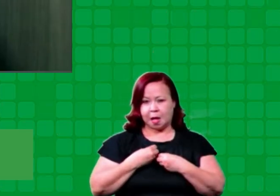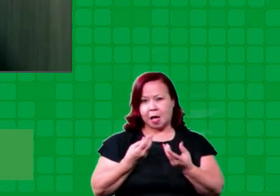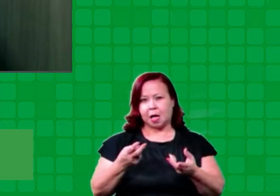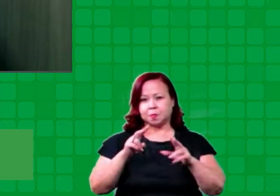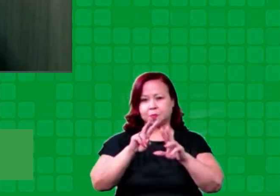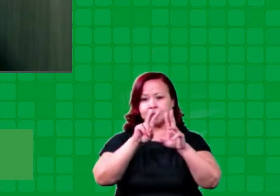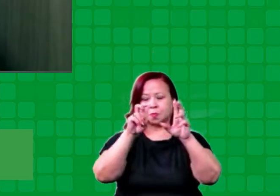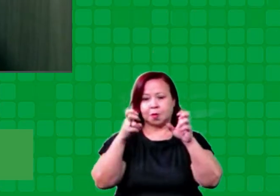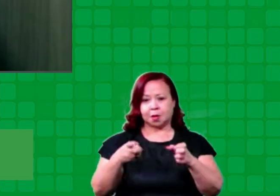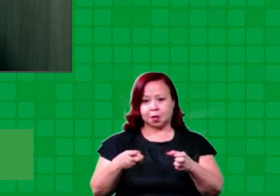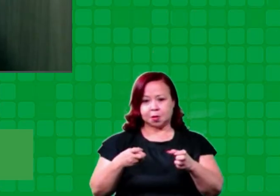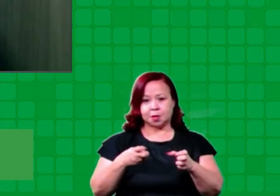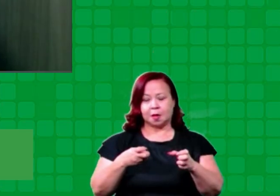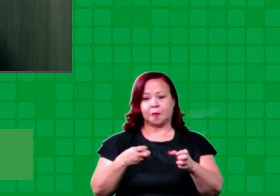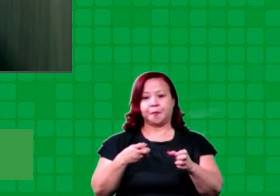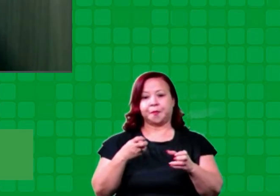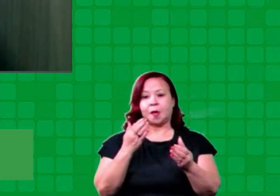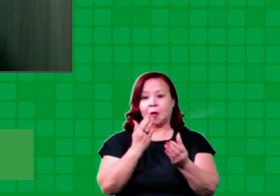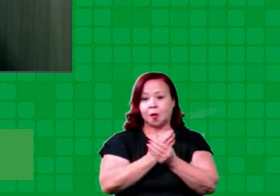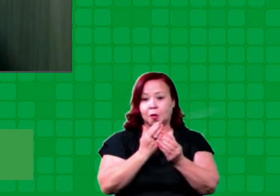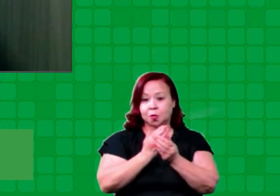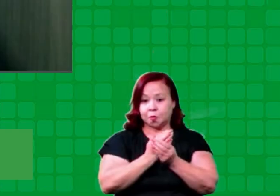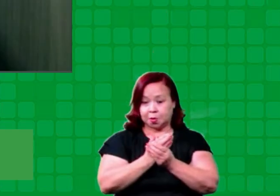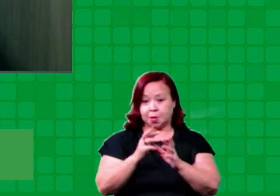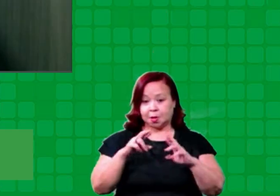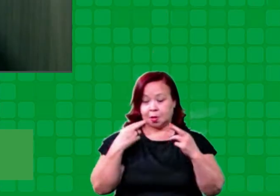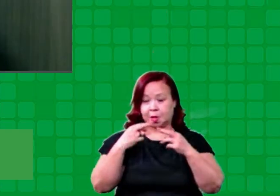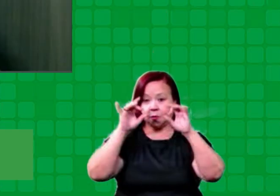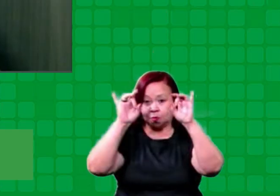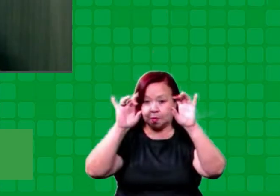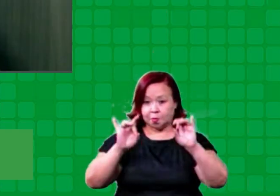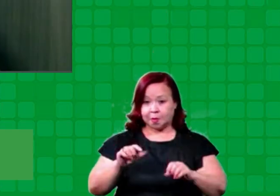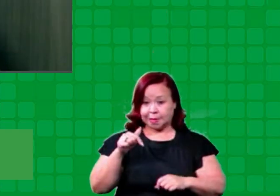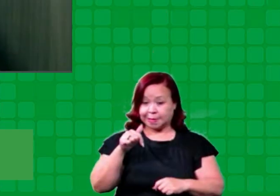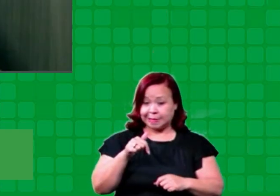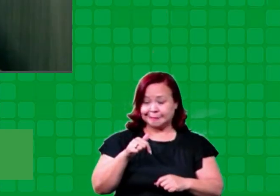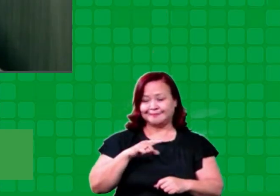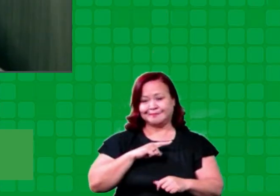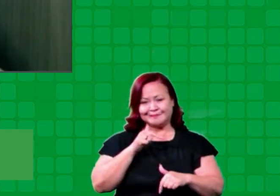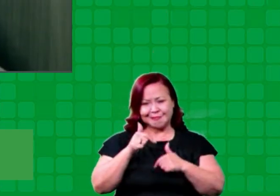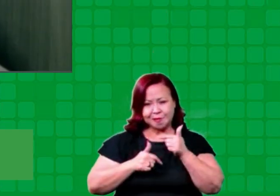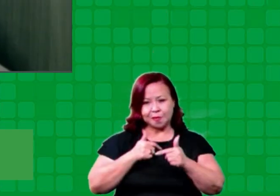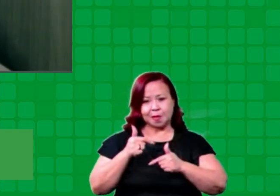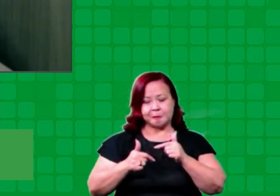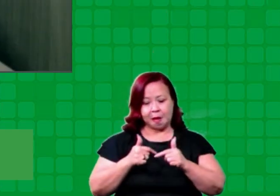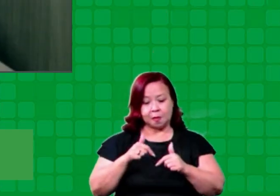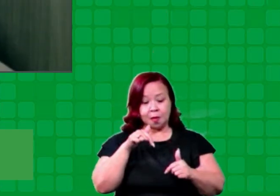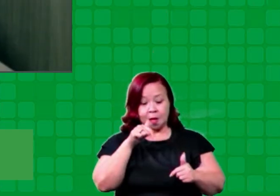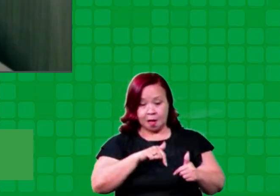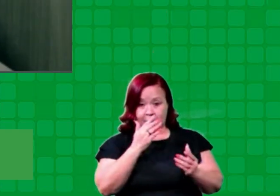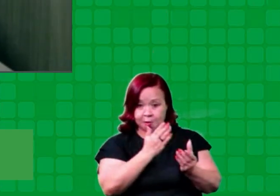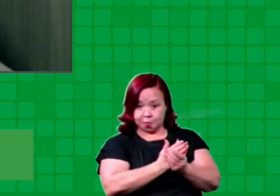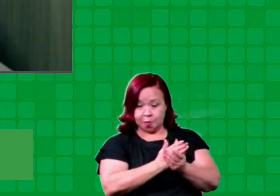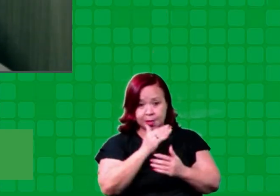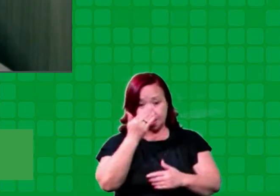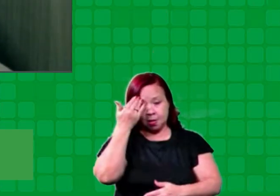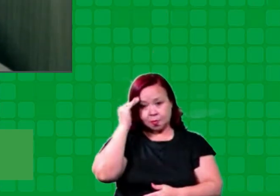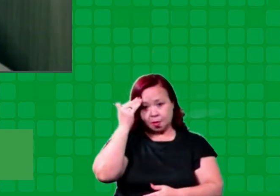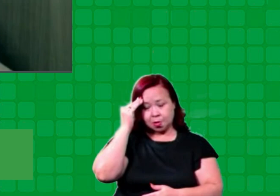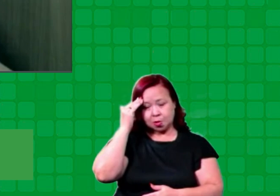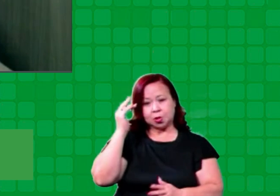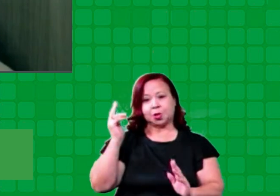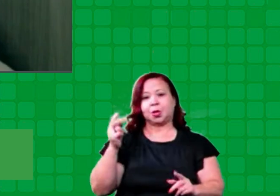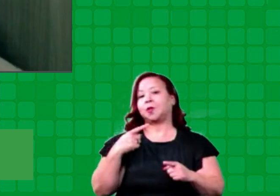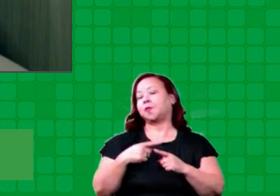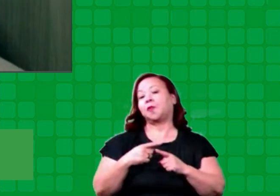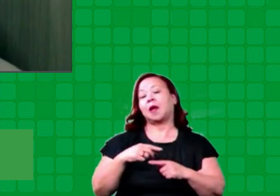em reunião extraordinária, né, Paulo? Também, esse aqui também deu um trabalhinho, mas esse aqui eu entendi, a questão da urgência, até